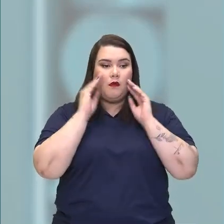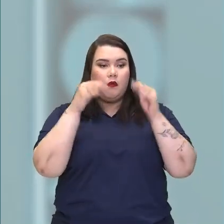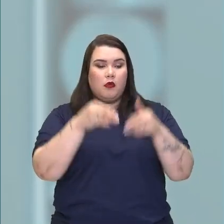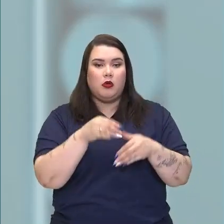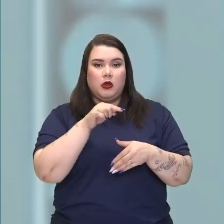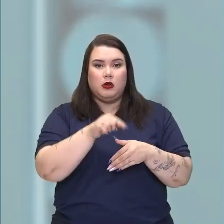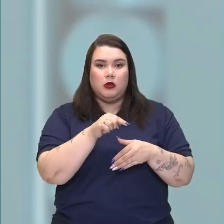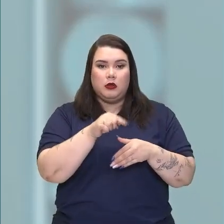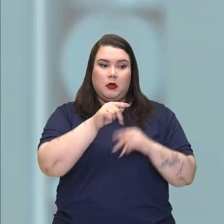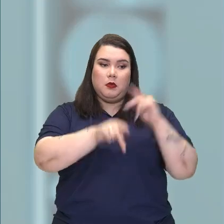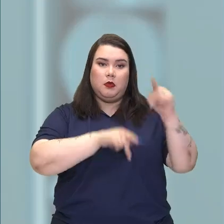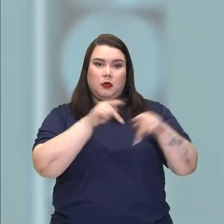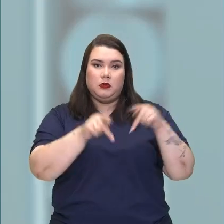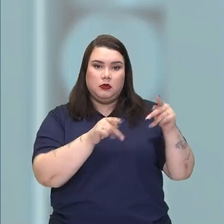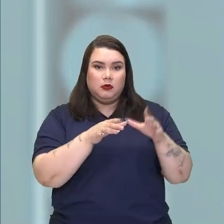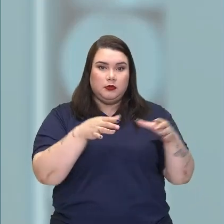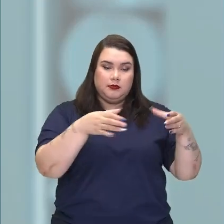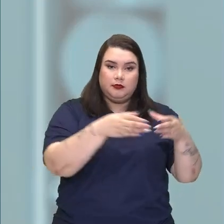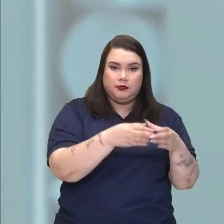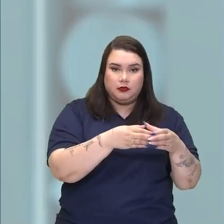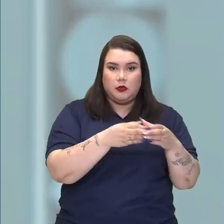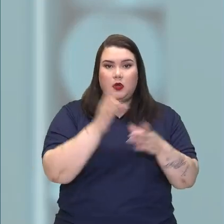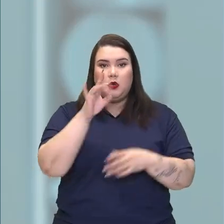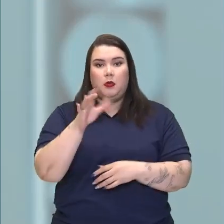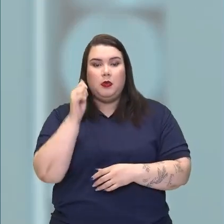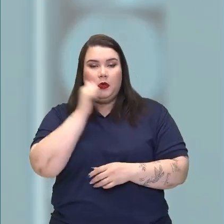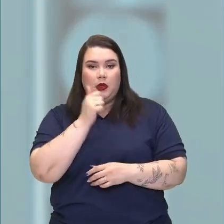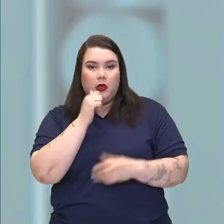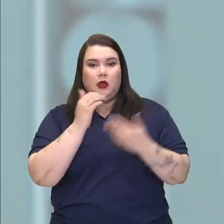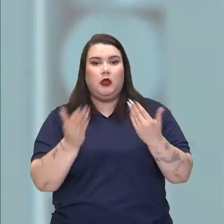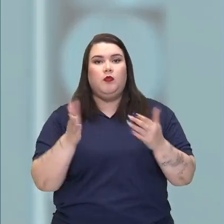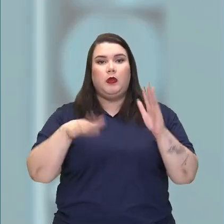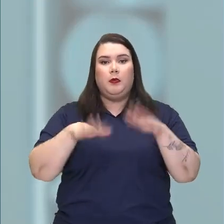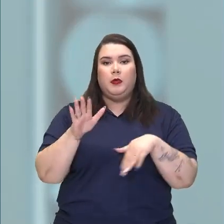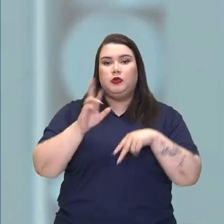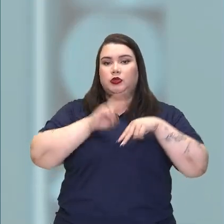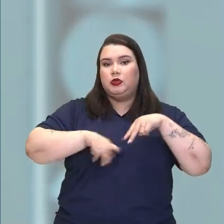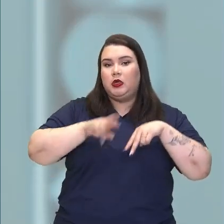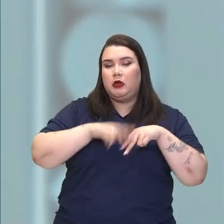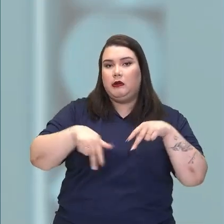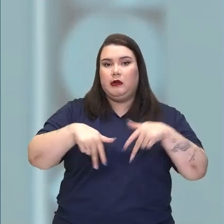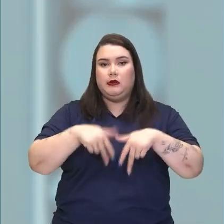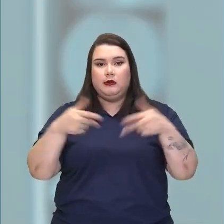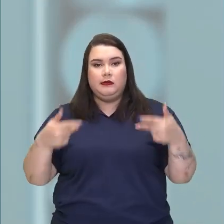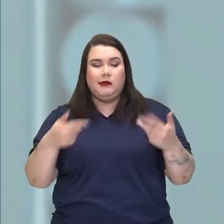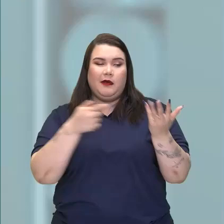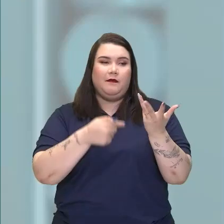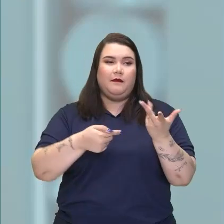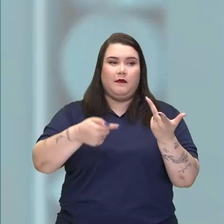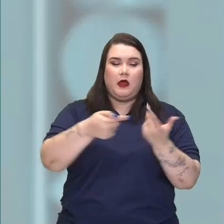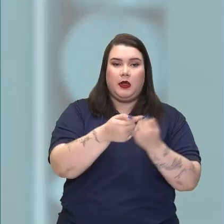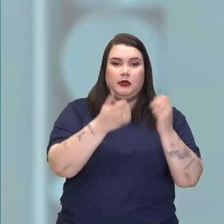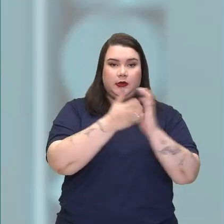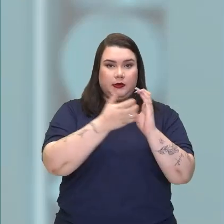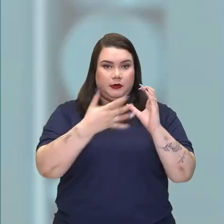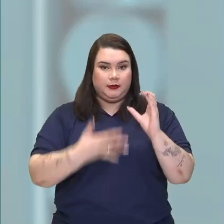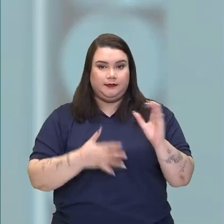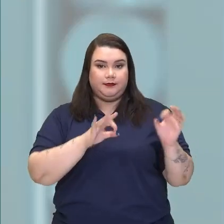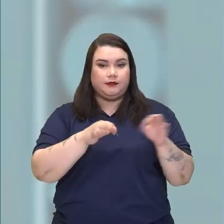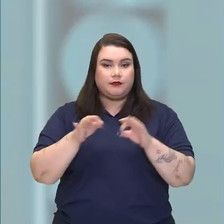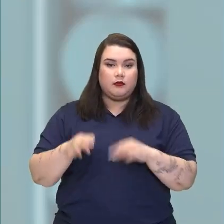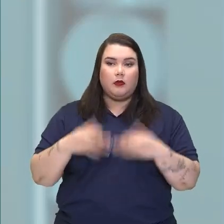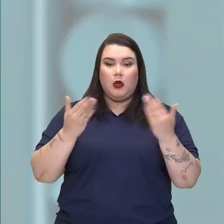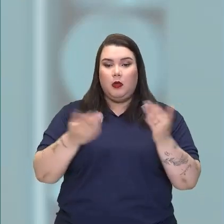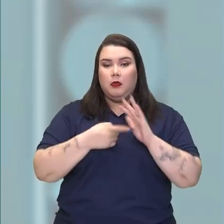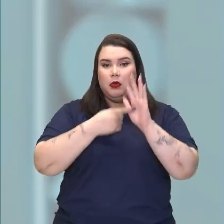da população, né? Então, mulheres, e isso depende da questão de gênero, de etnia, enfim, de uma série de situações. Então, mostra a